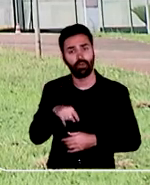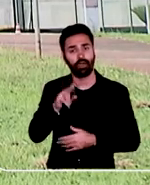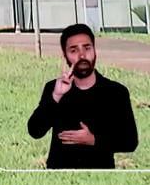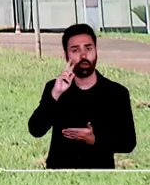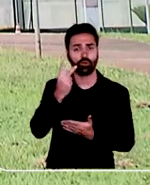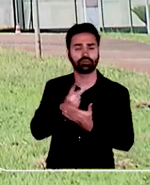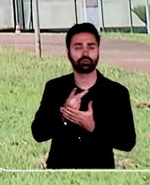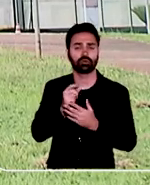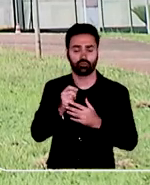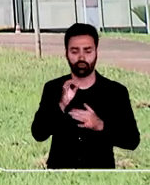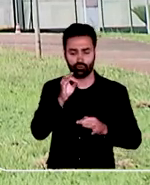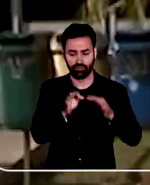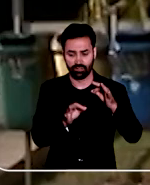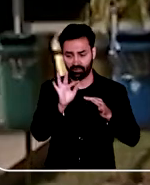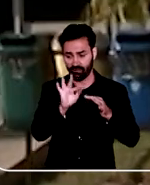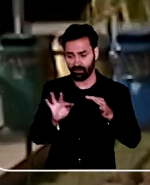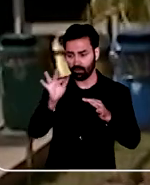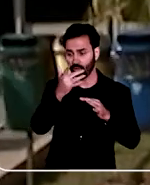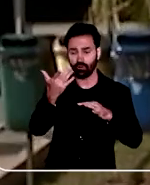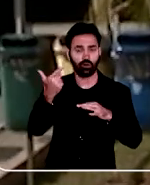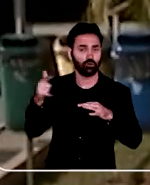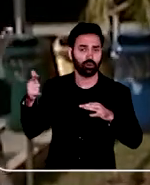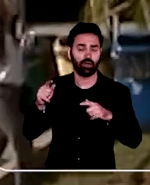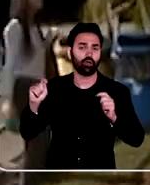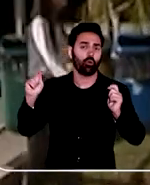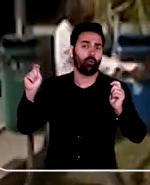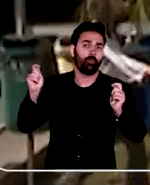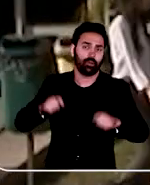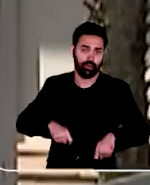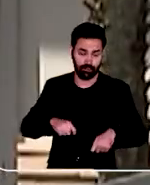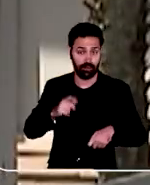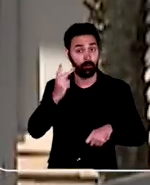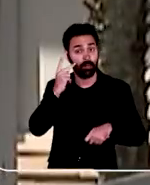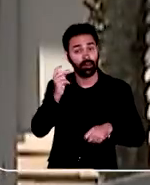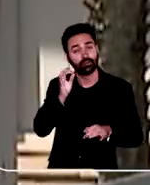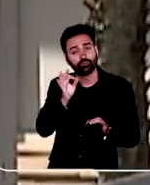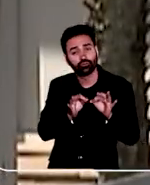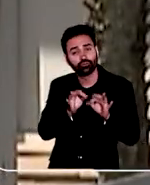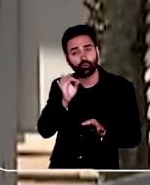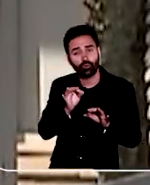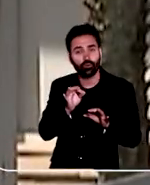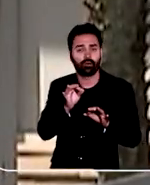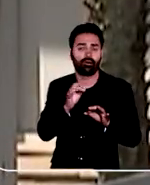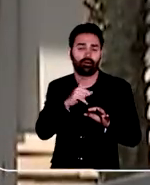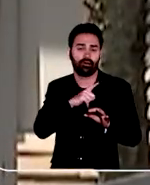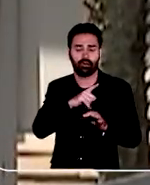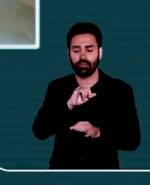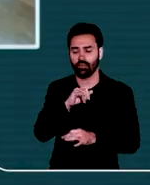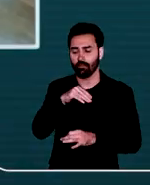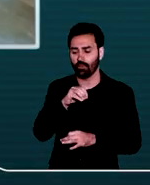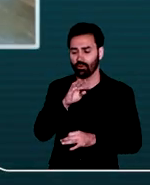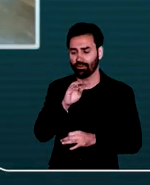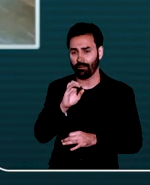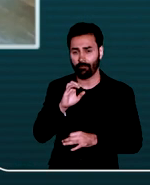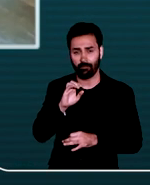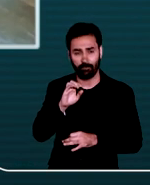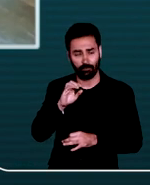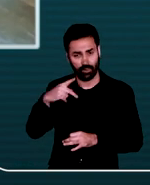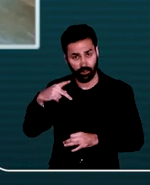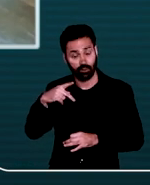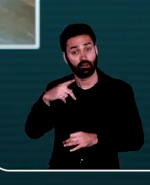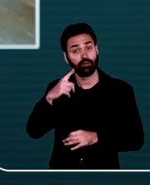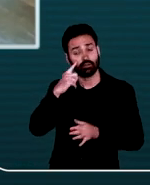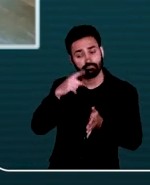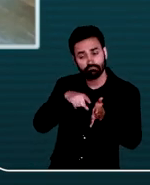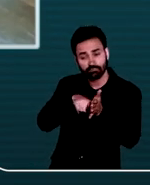Corpus que buscava o reconhecimento da incompetência da Justiça Federal de primeiro grau para julgar ação derivada da operação